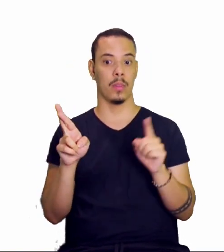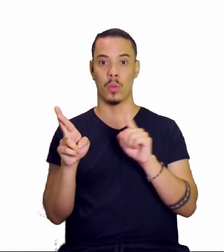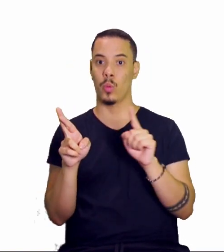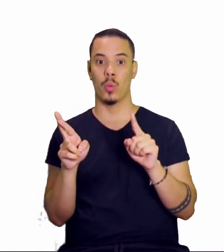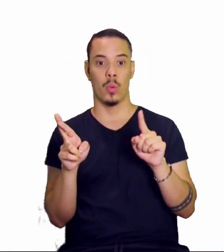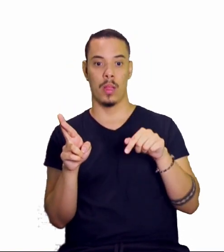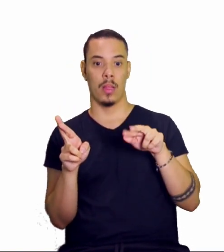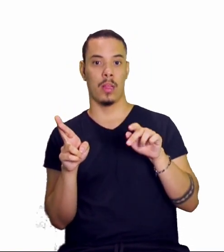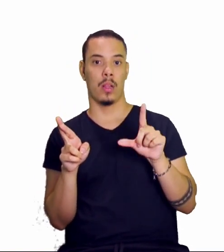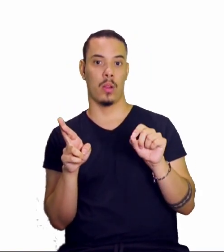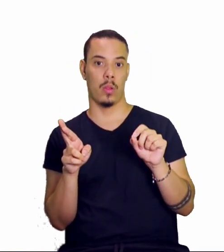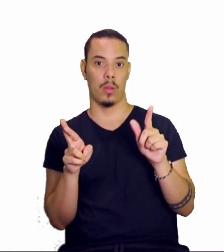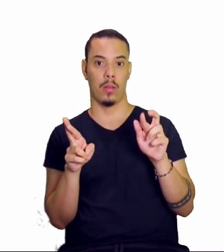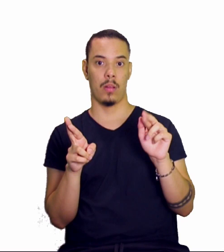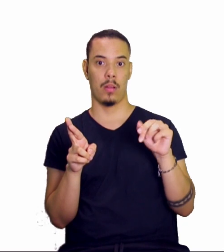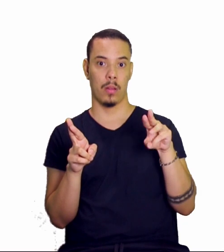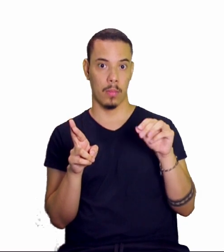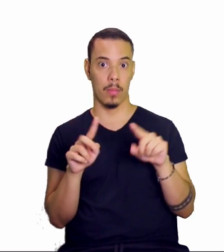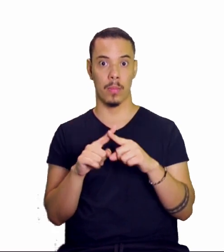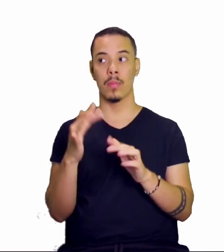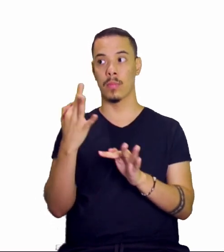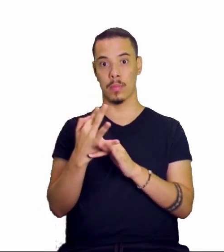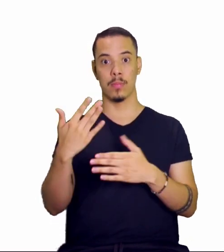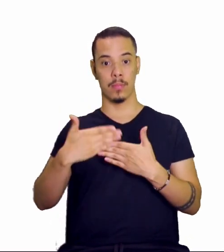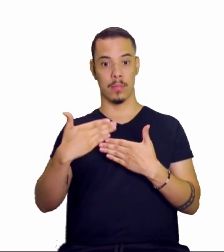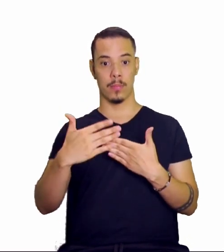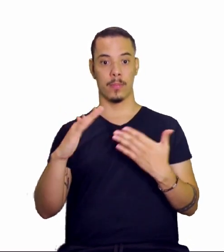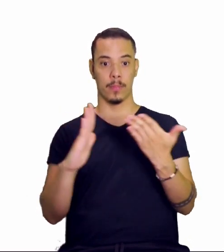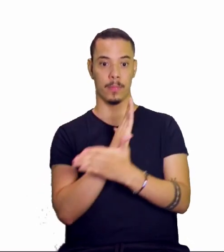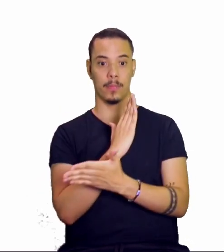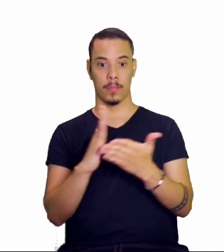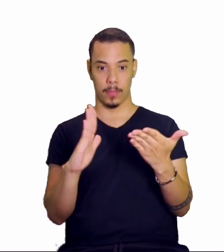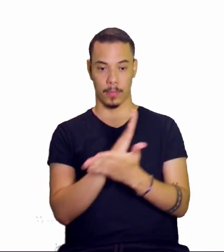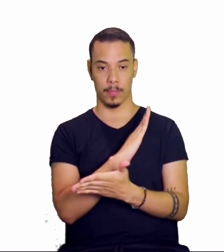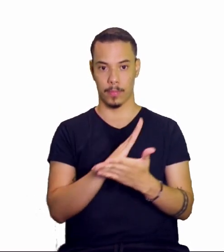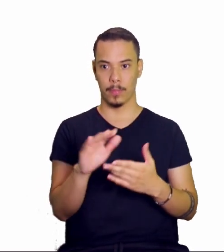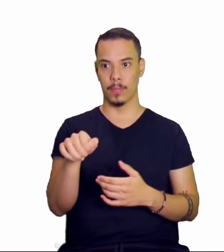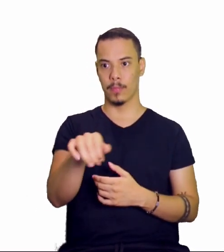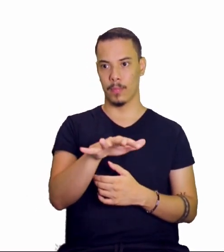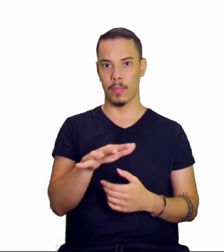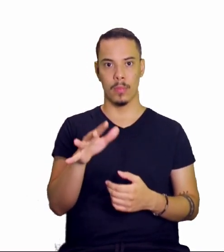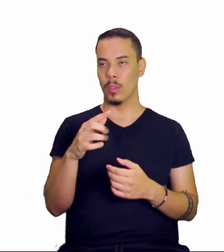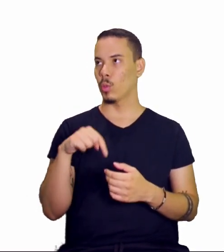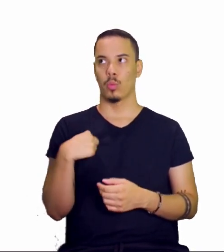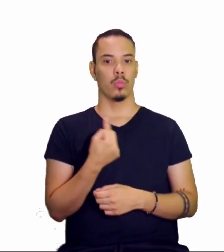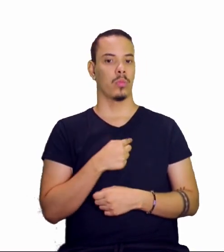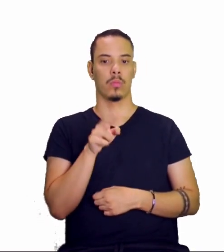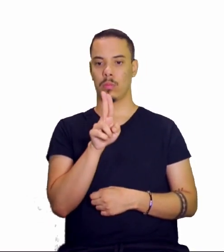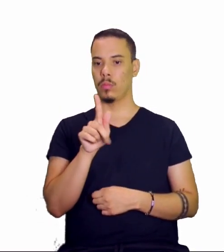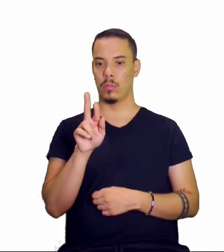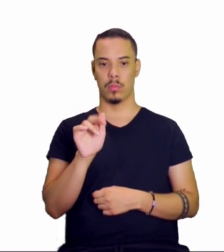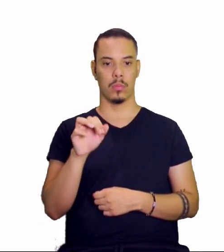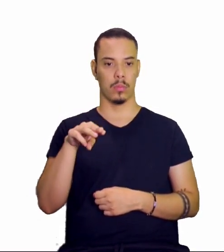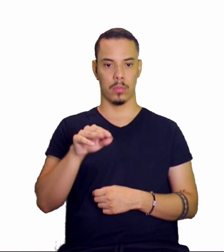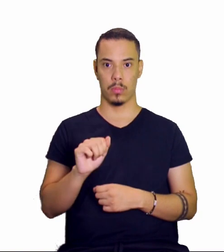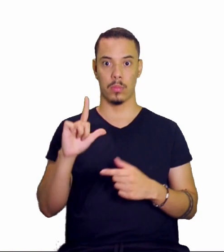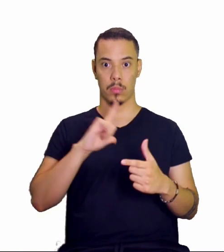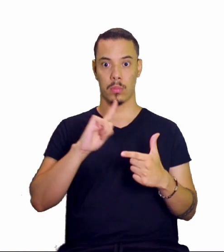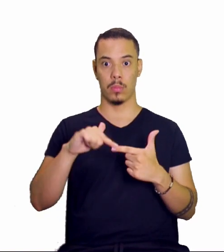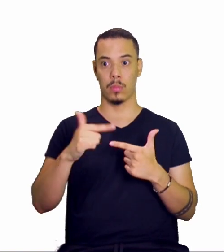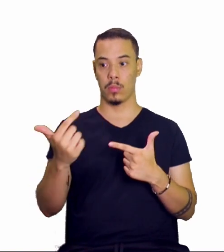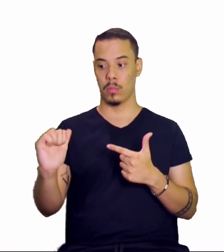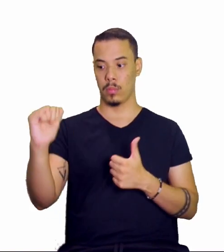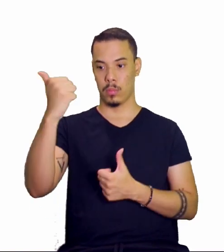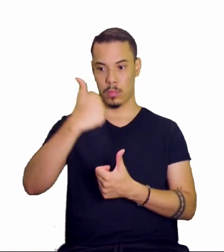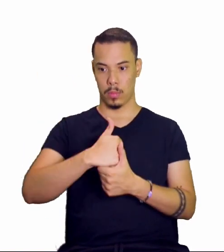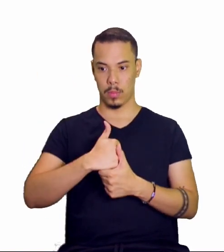quilograma. Apesar que em física, mais tarde, nós veremos que em algumas situações a gente não vai usar o grama, o quilograma.